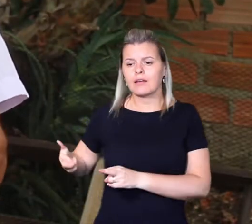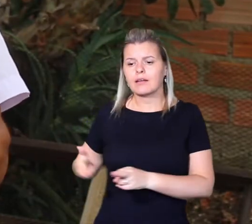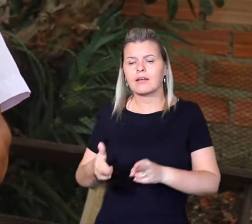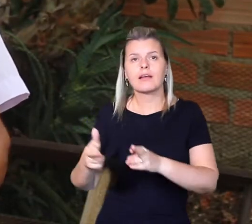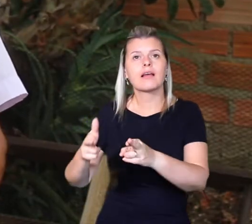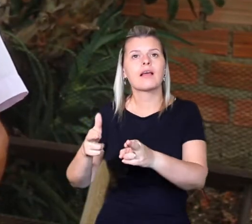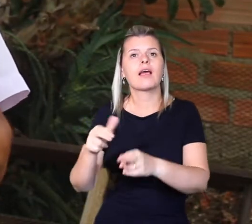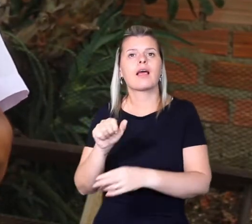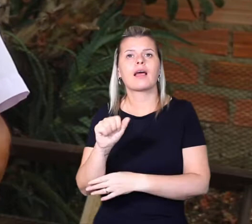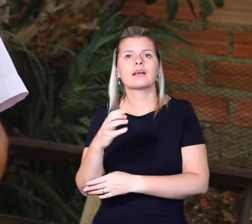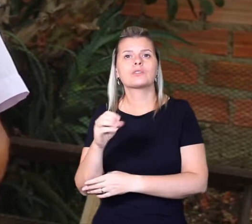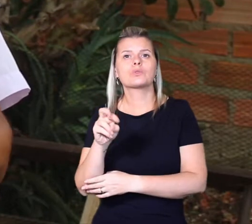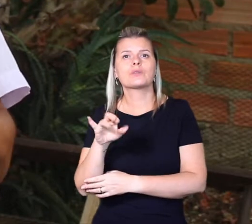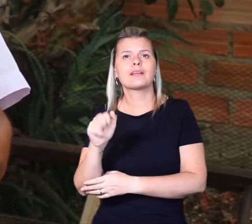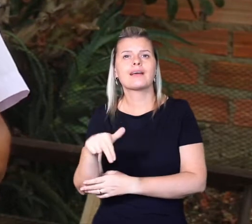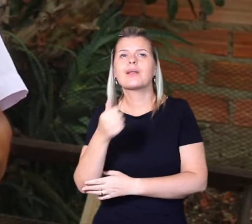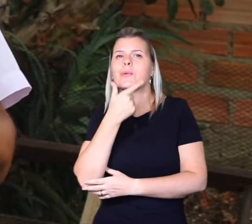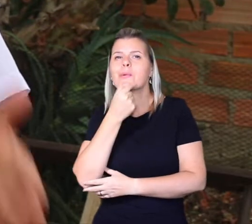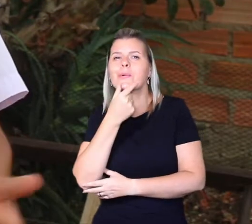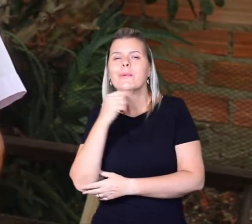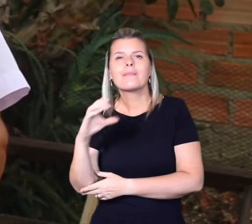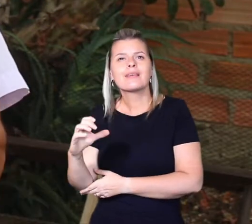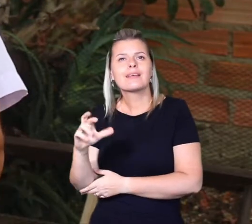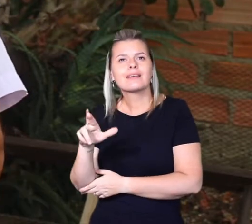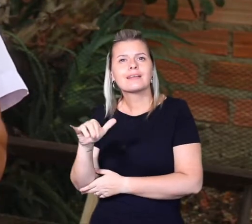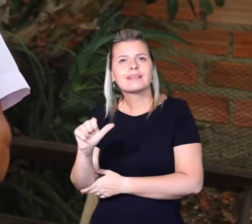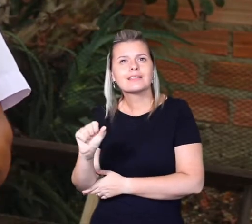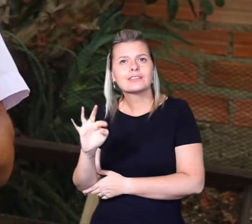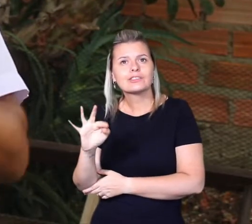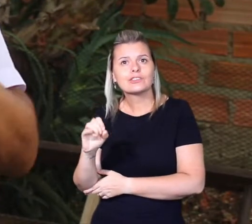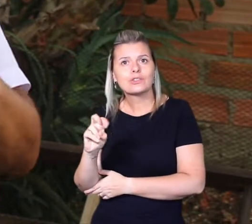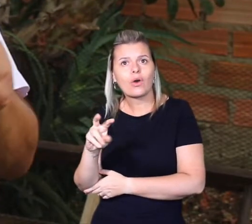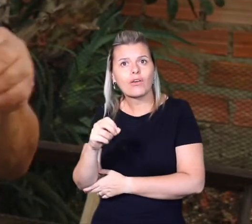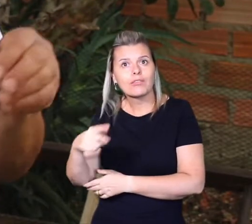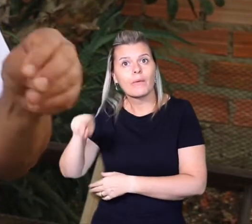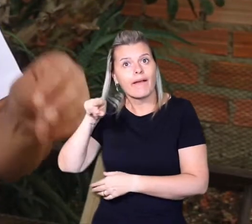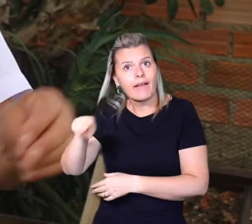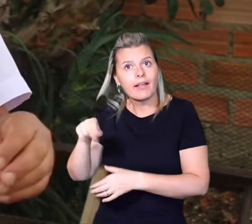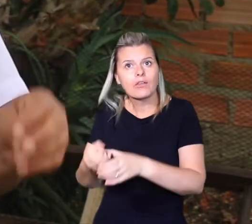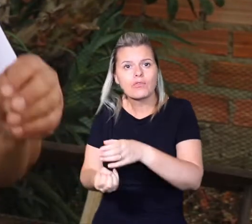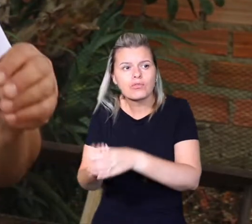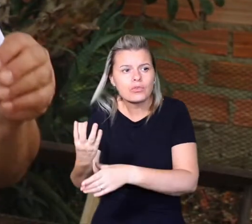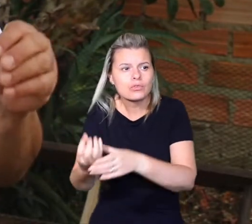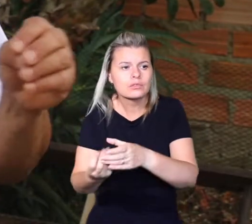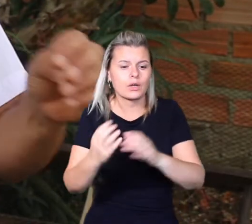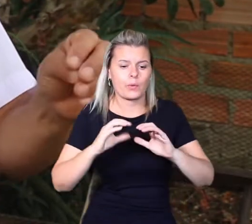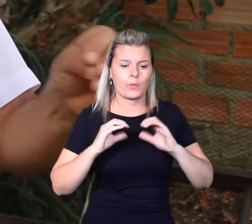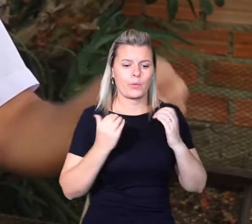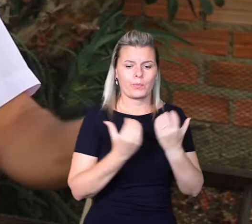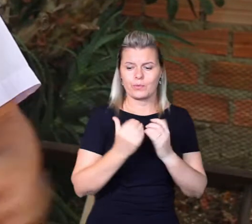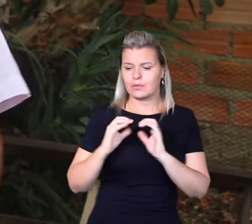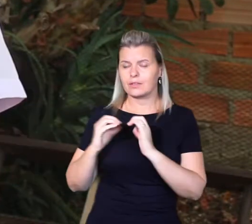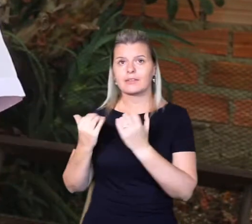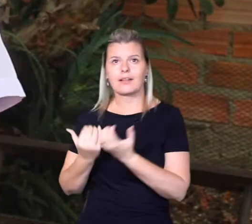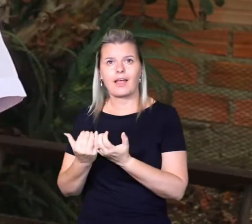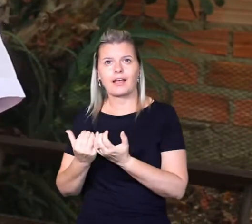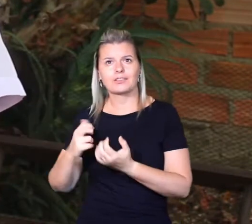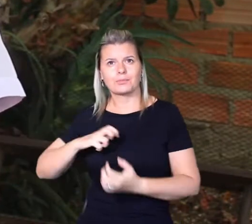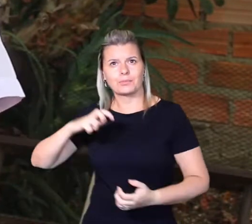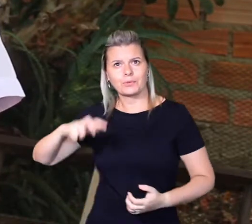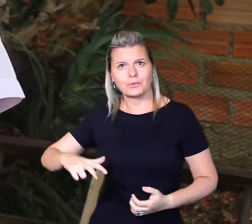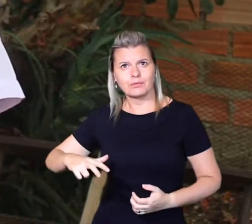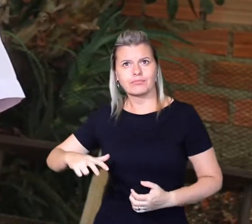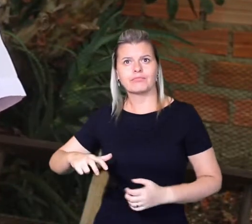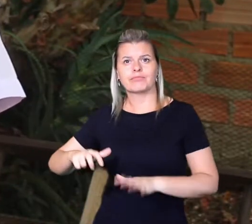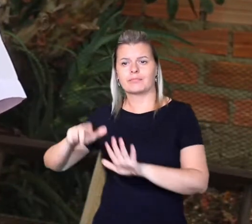essa rota açoriana com Cristóvão Pereira de Abreu, que vai fundando comunidades açorianas ao longo